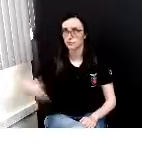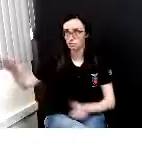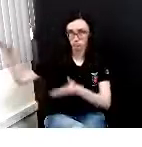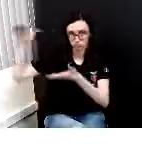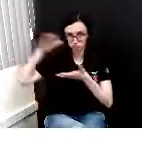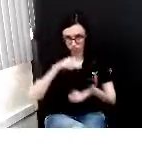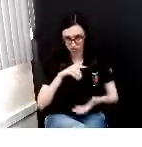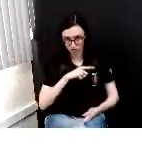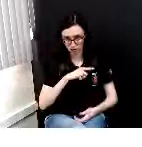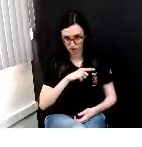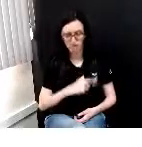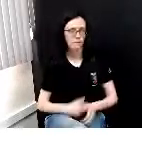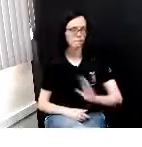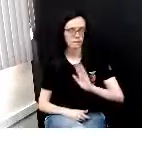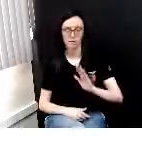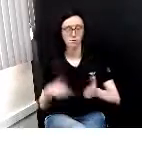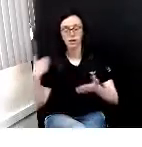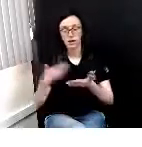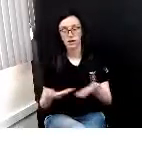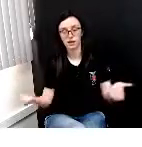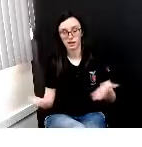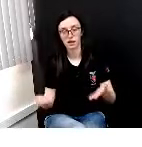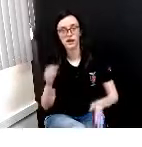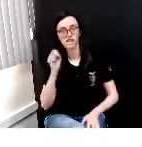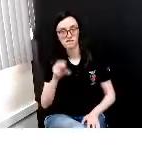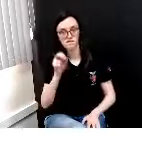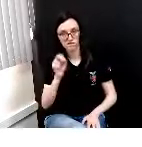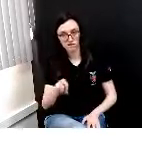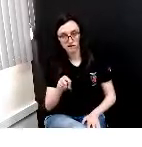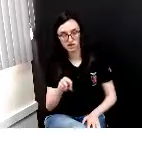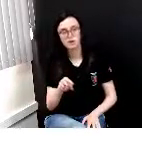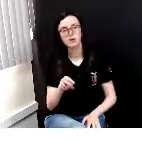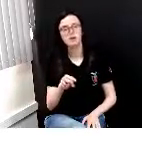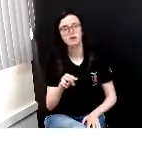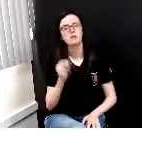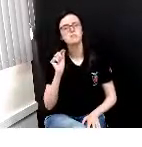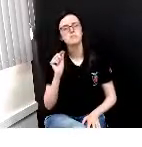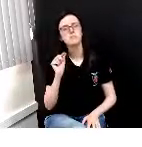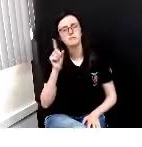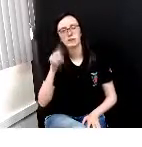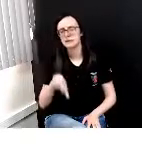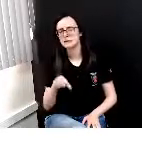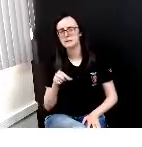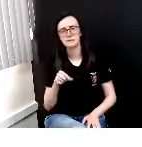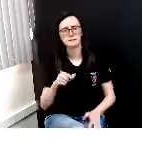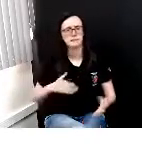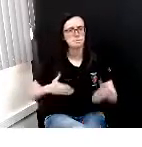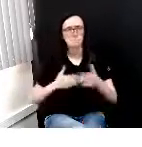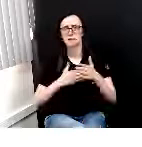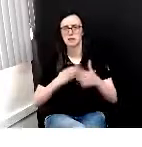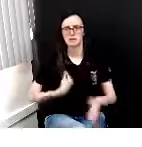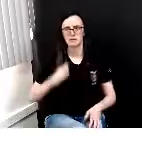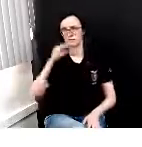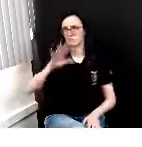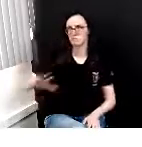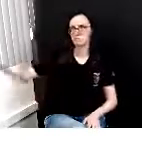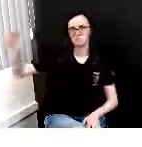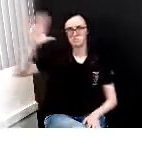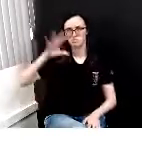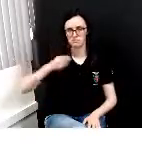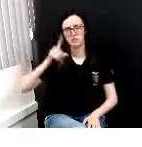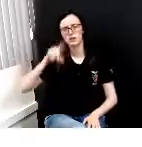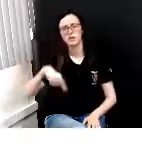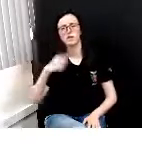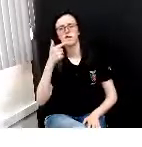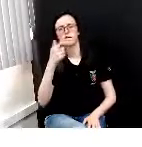Até o momento que se sabe sobre esse novo vírus é que ele fica no máximo presente no ambiente vivo